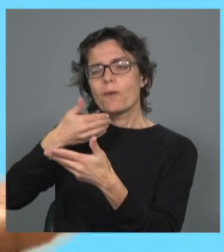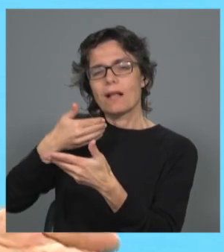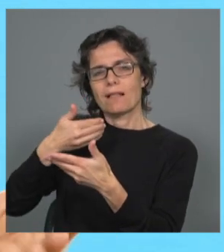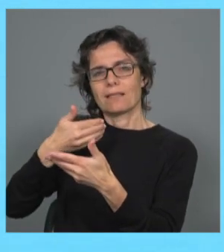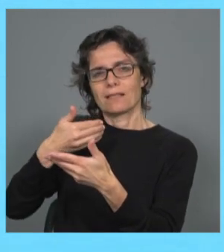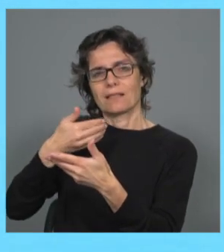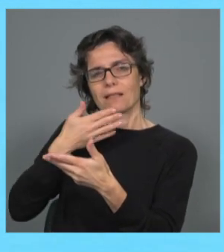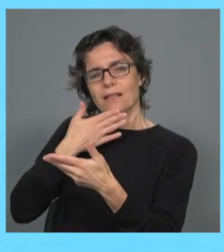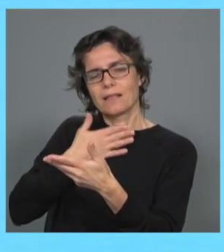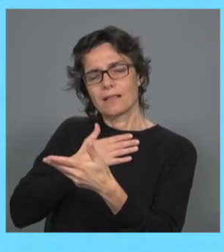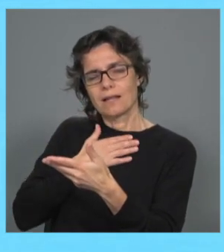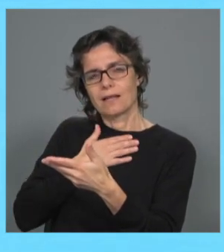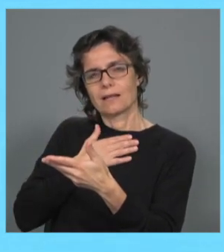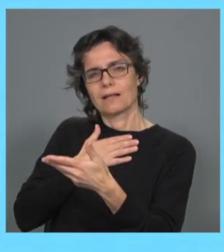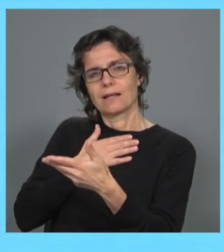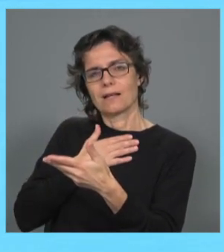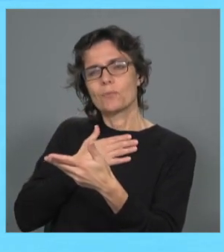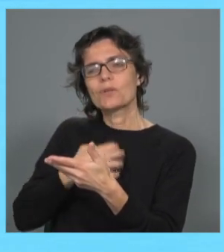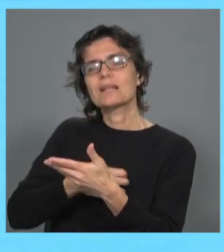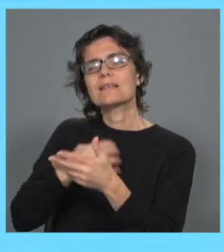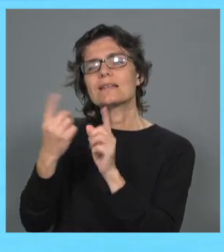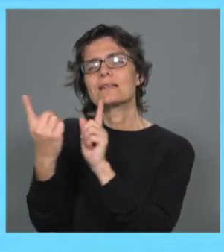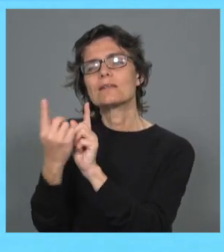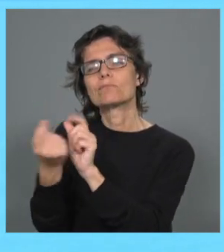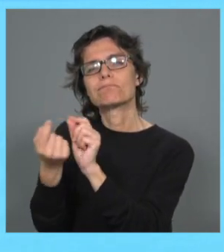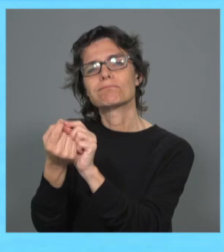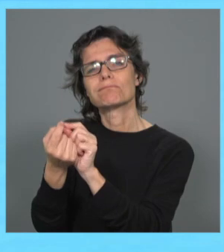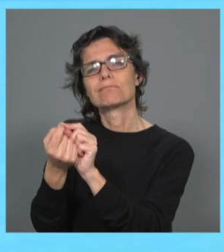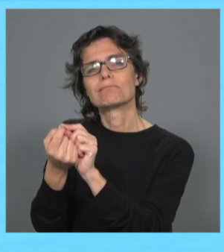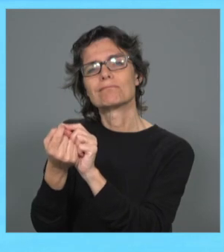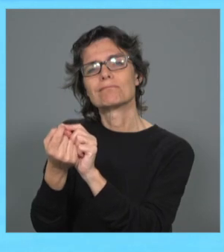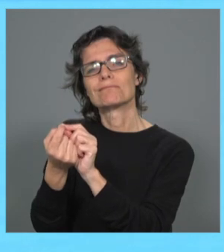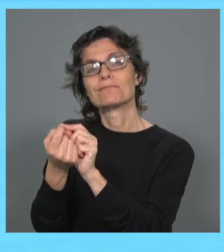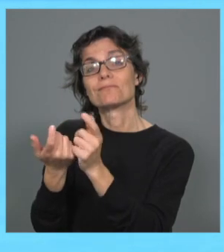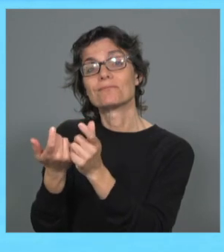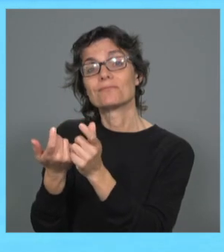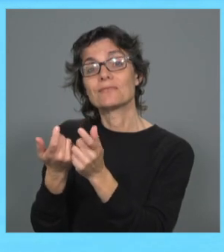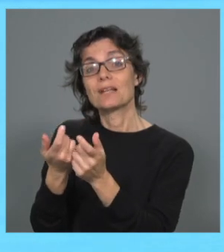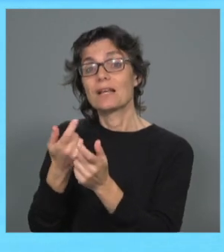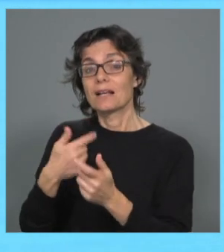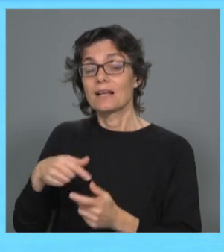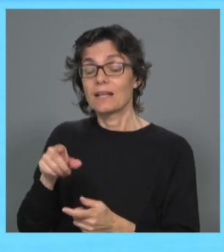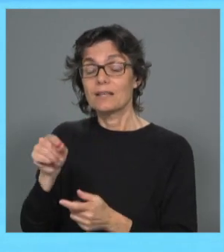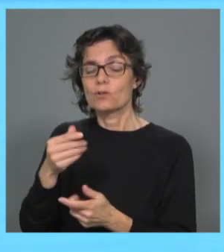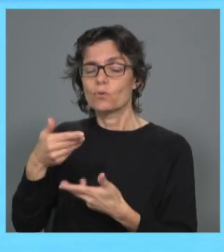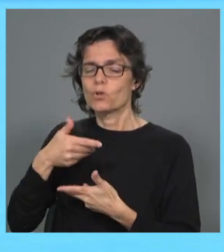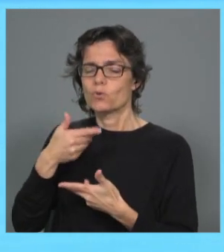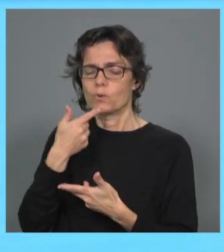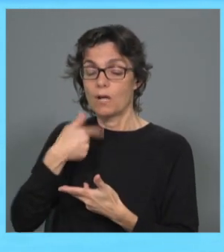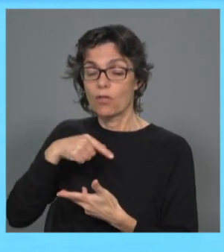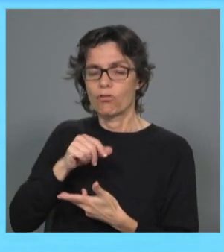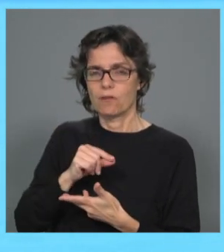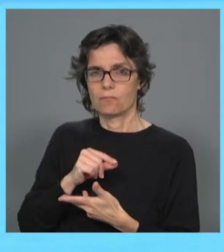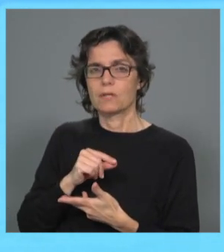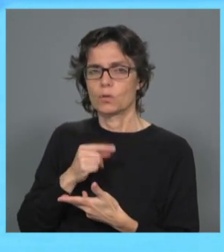aquela presença que se lhe fez ali. Mas mesmo que não esteja, nós devemos fazer, porque também nós é que temos necessidade também de crescer neste